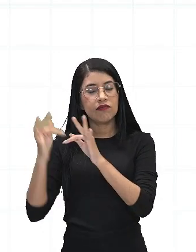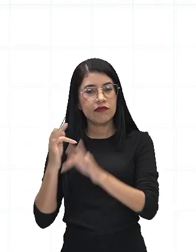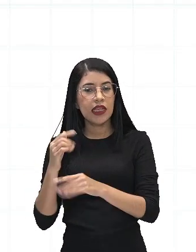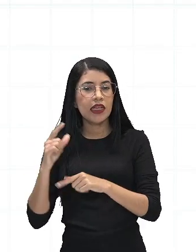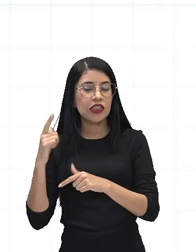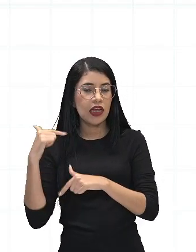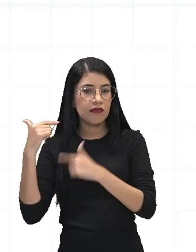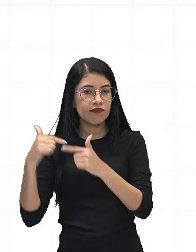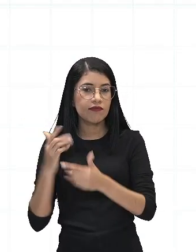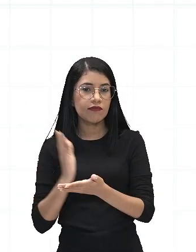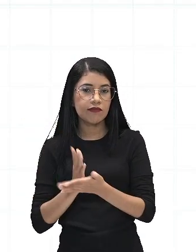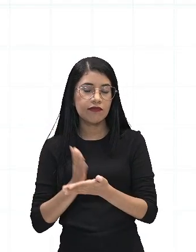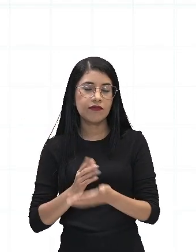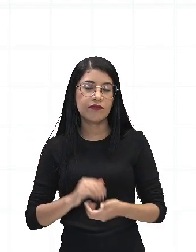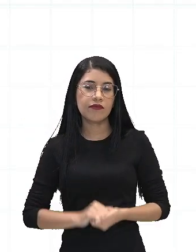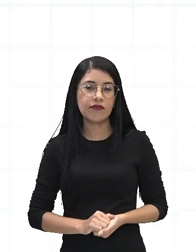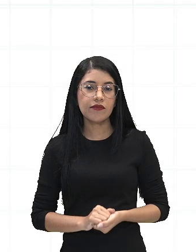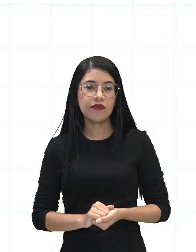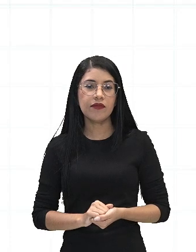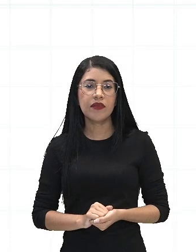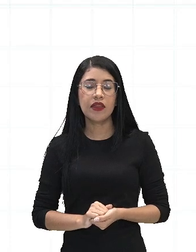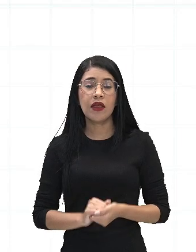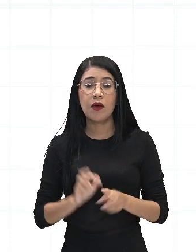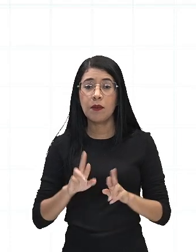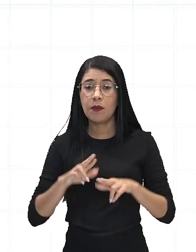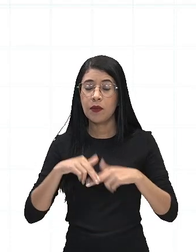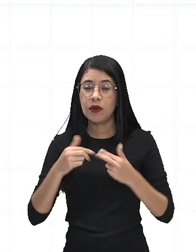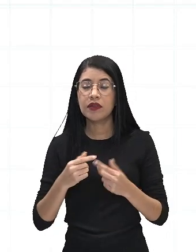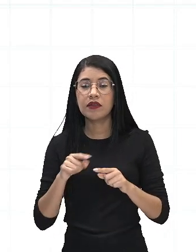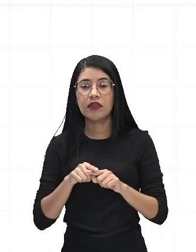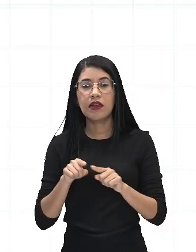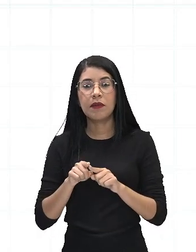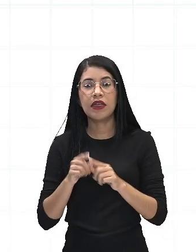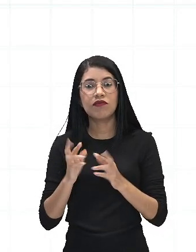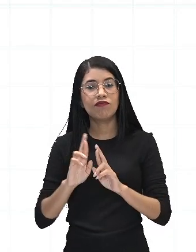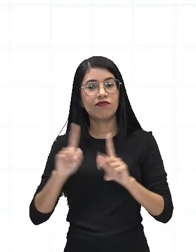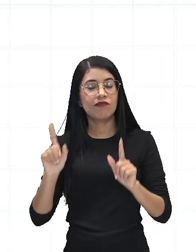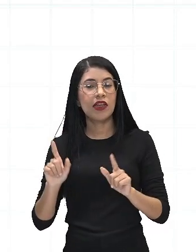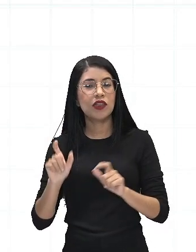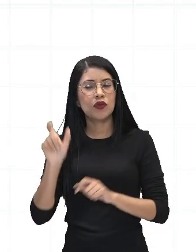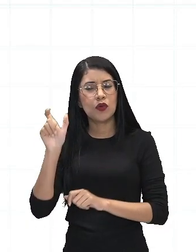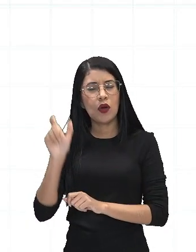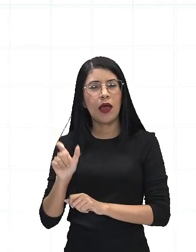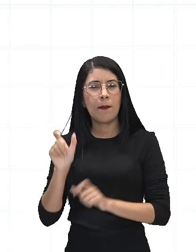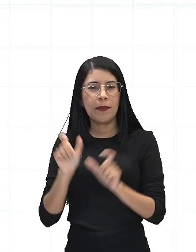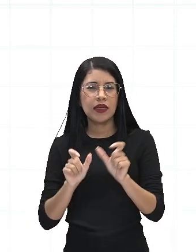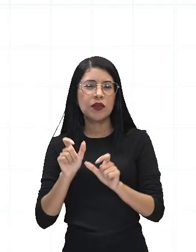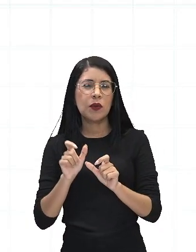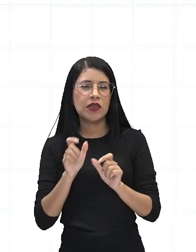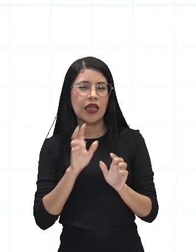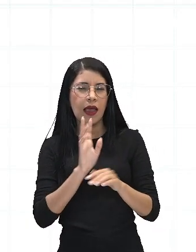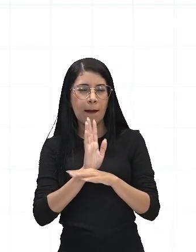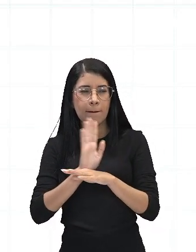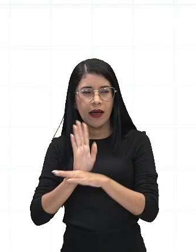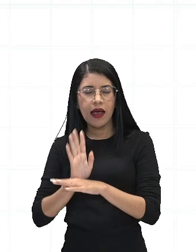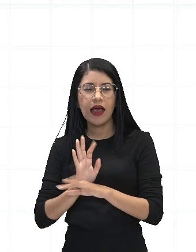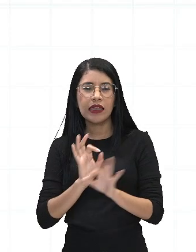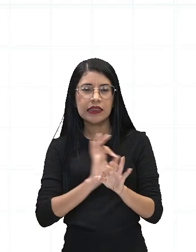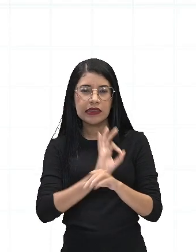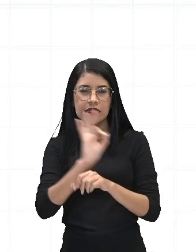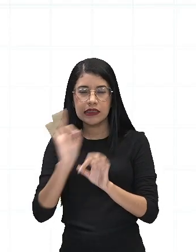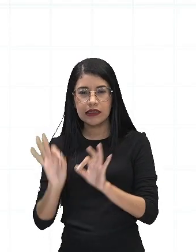Por isso, contrariando a expectativa dos fãs acostumados com suas